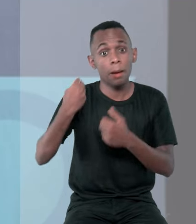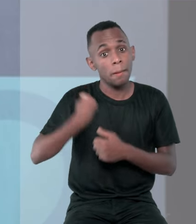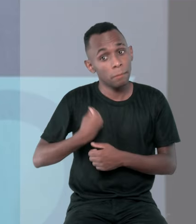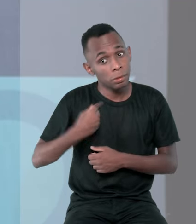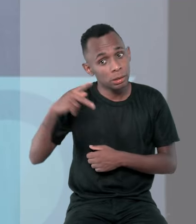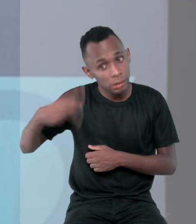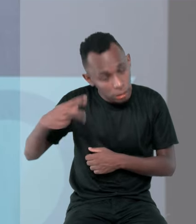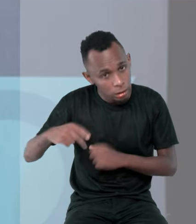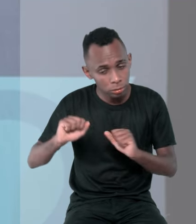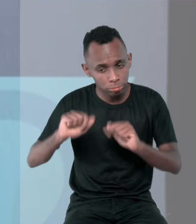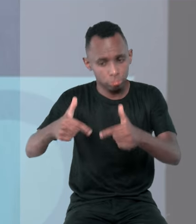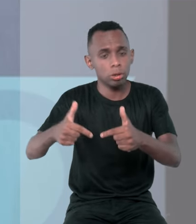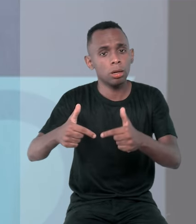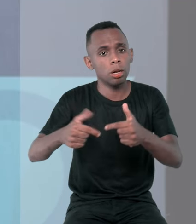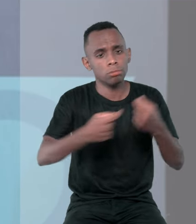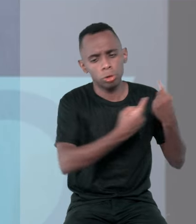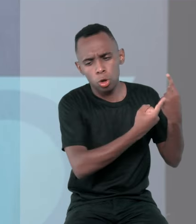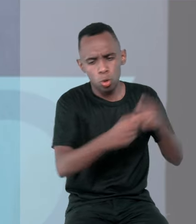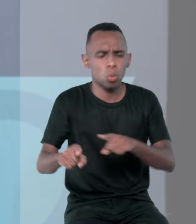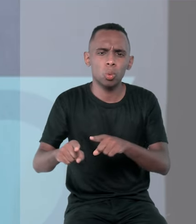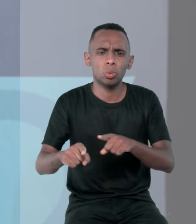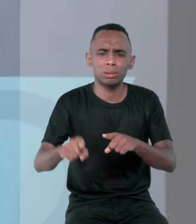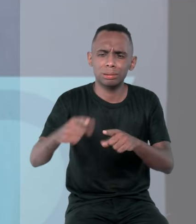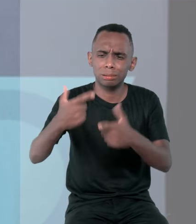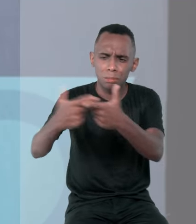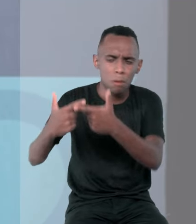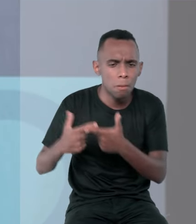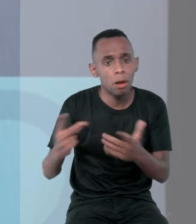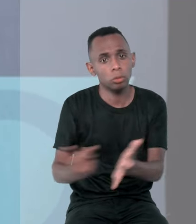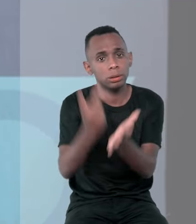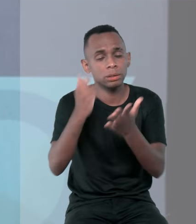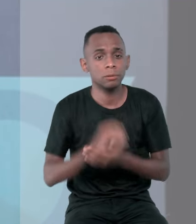luta contra essa barbárie, né, que vem acontecendo.